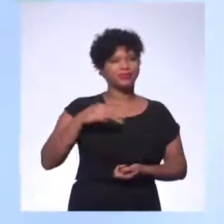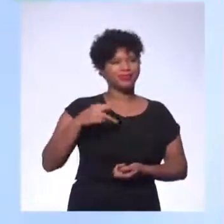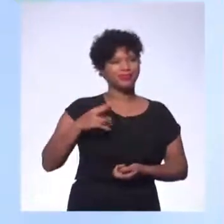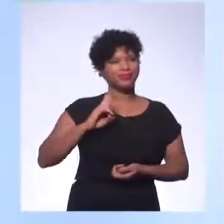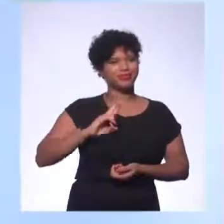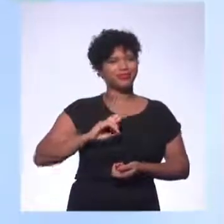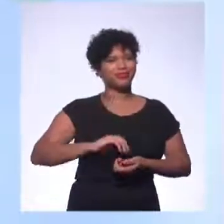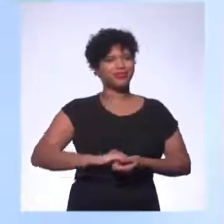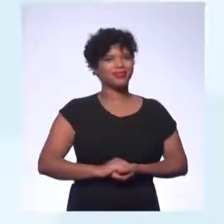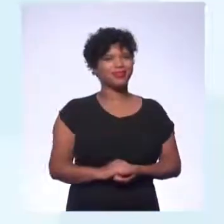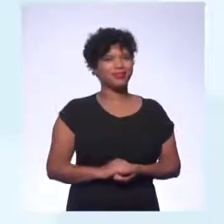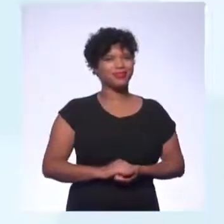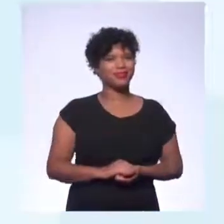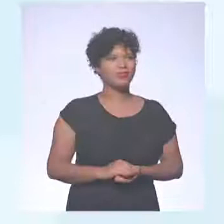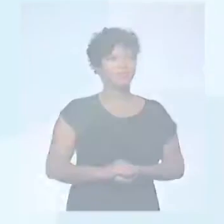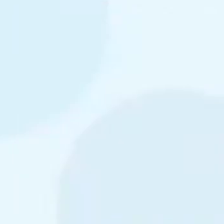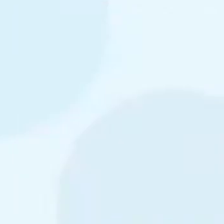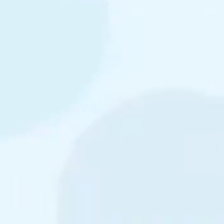gente já volta.